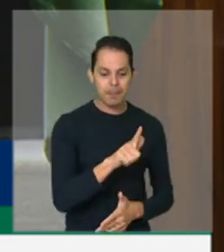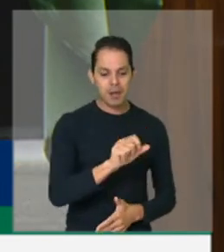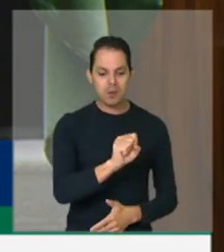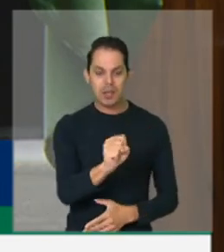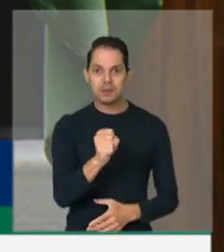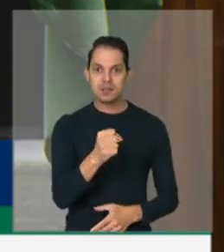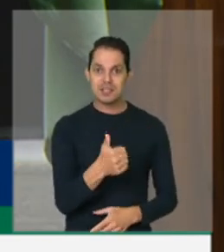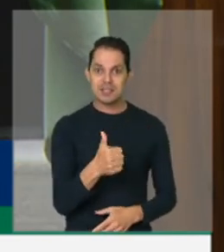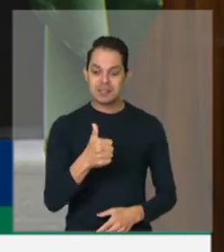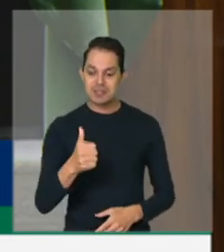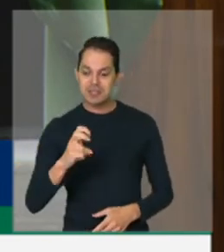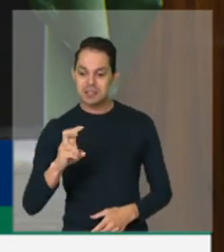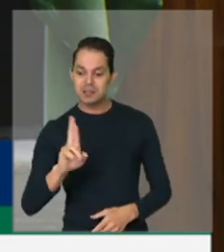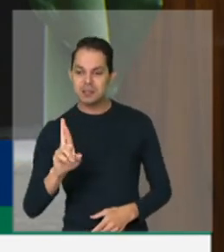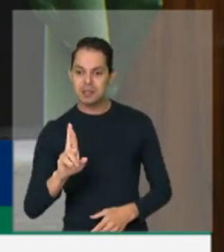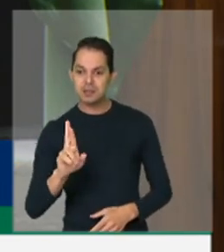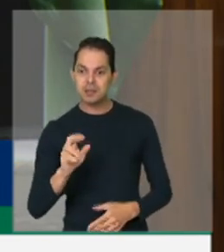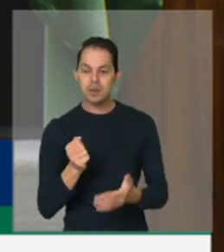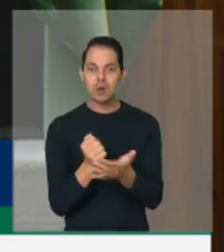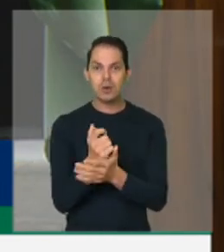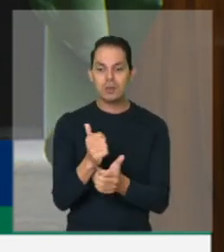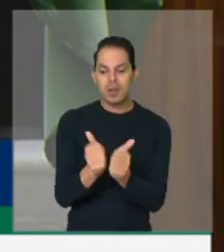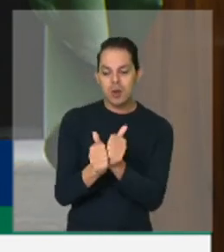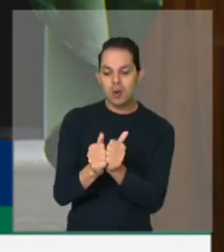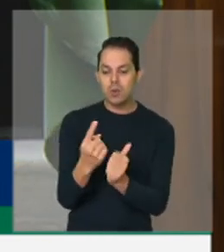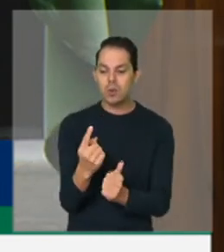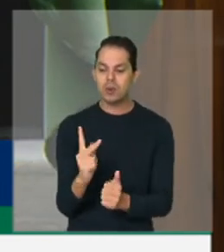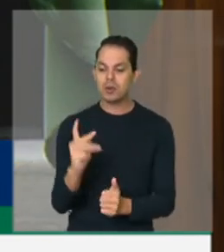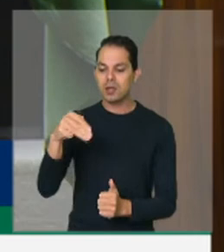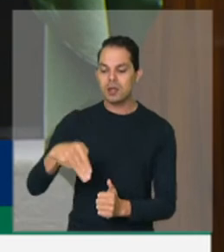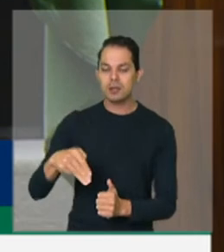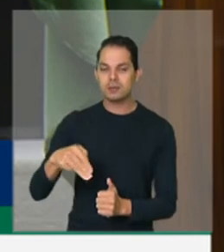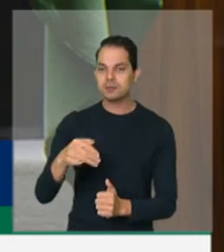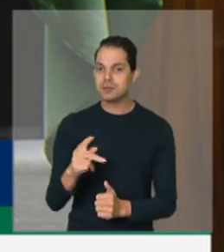R$115. Foi comprar o quilo de arroz